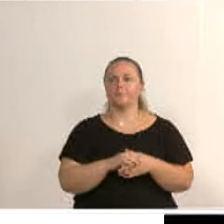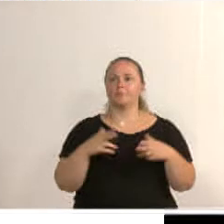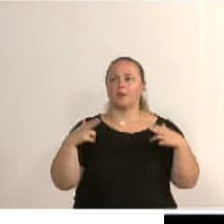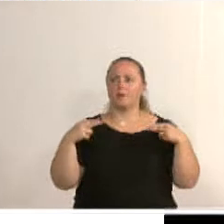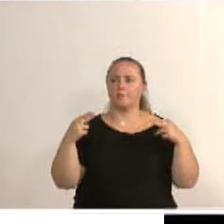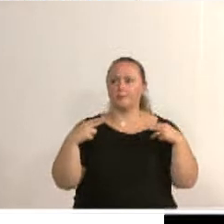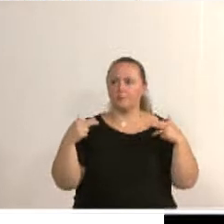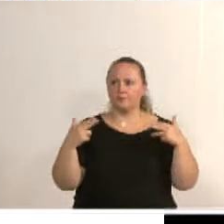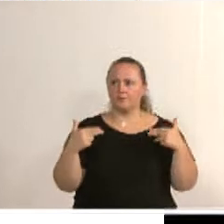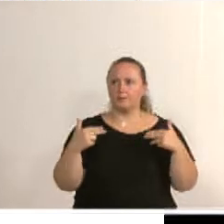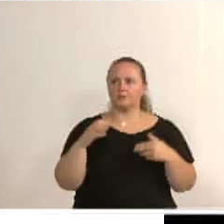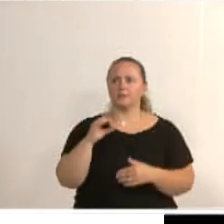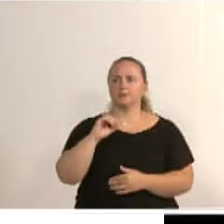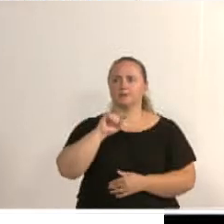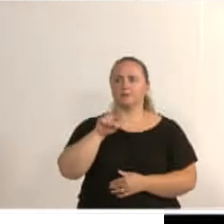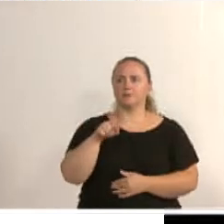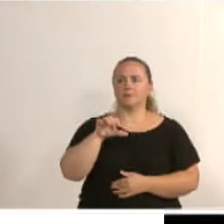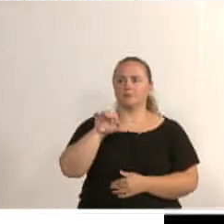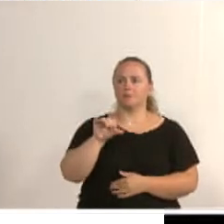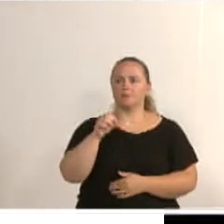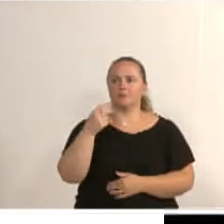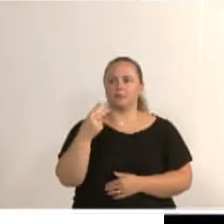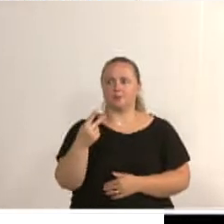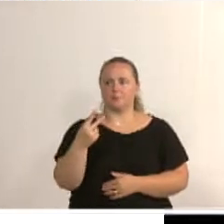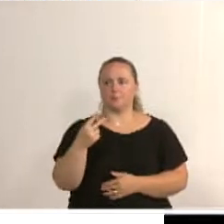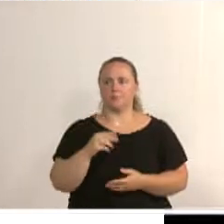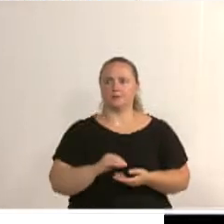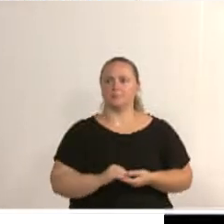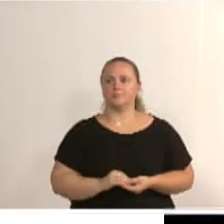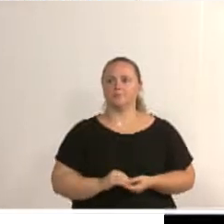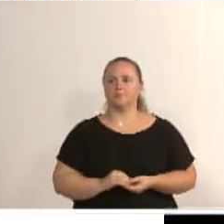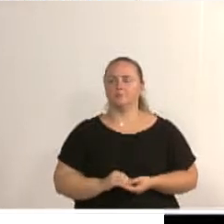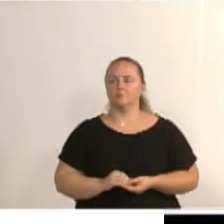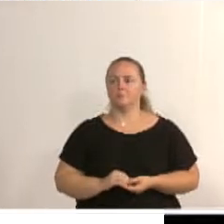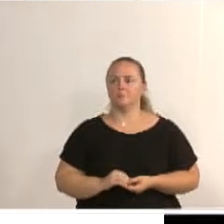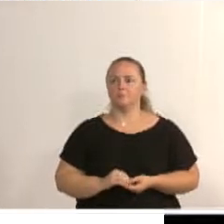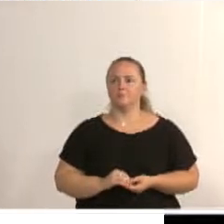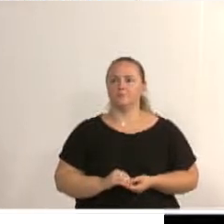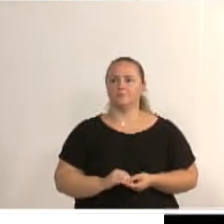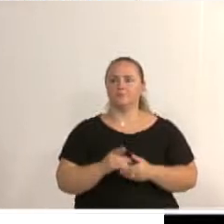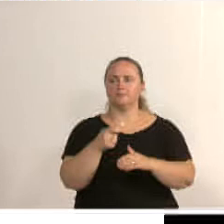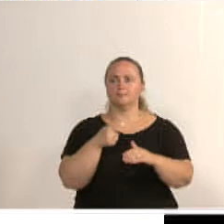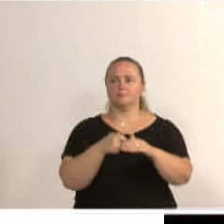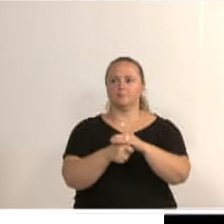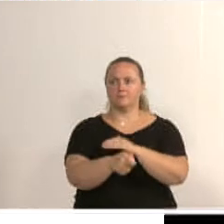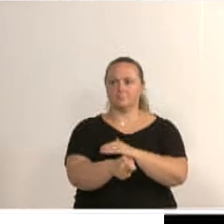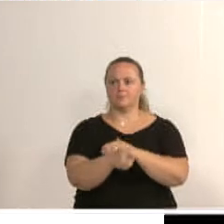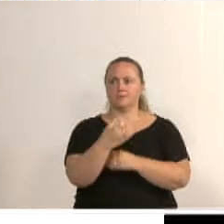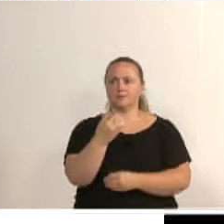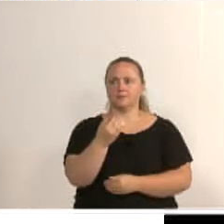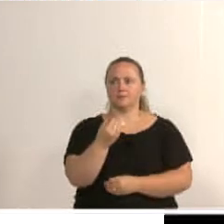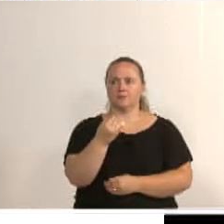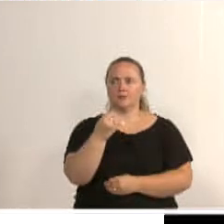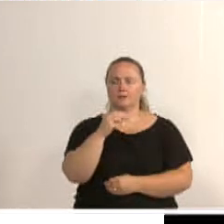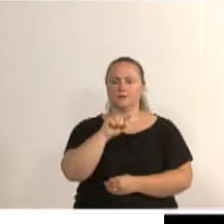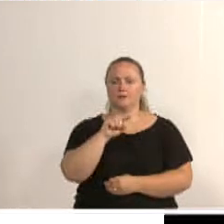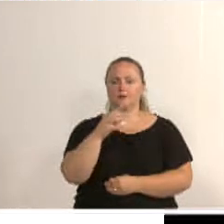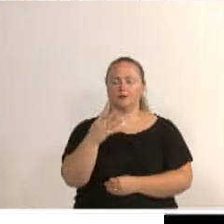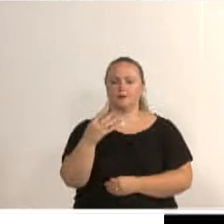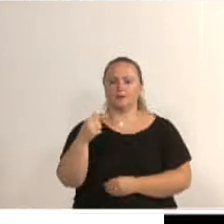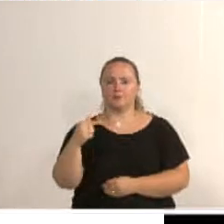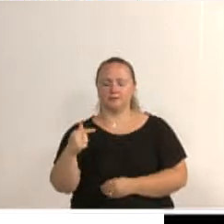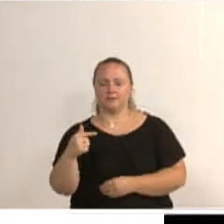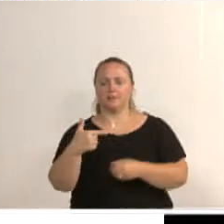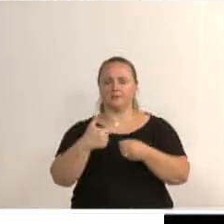custa 0,92 centavos da tarifa de R$ 3,90 de quando foi o edital. O investimento, 0,47 centavos. O